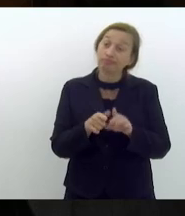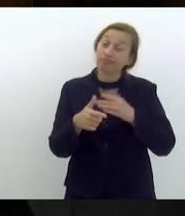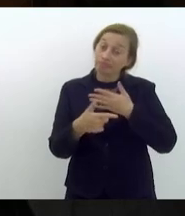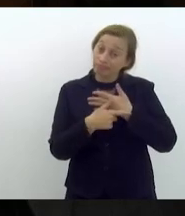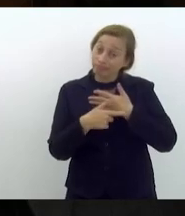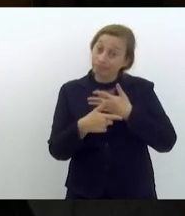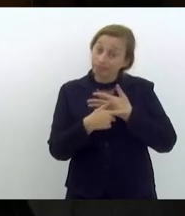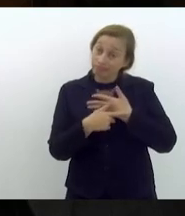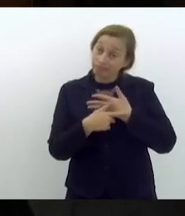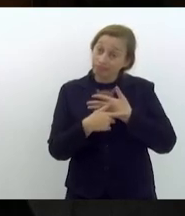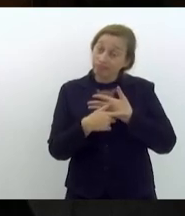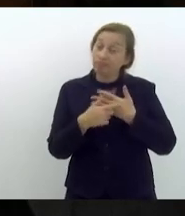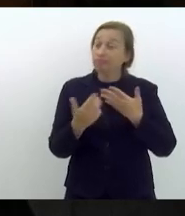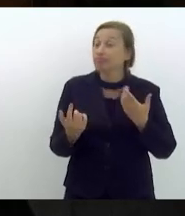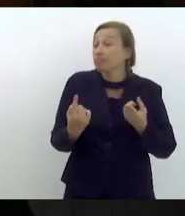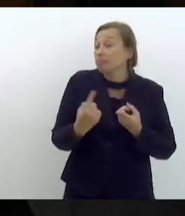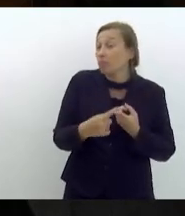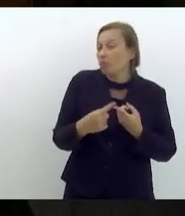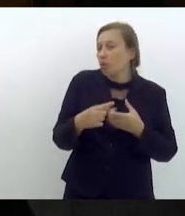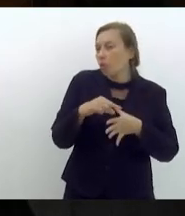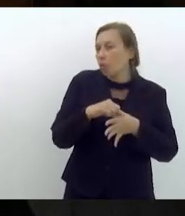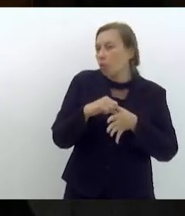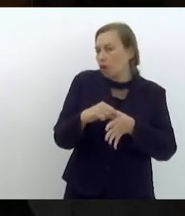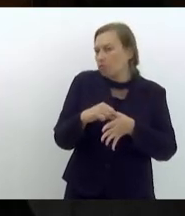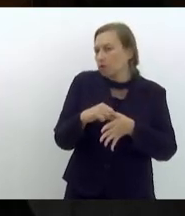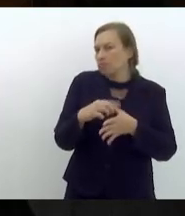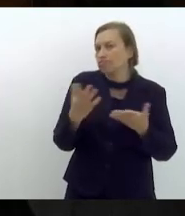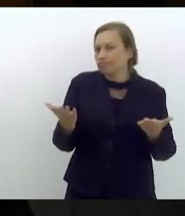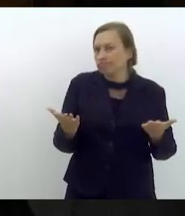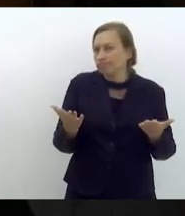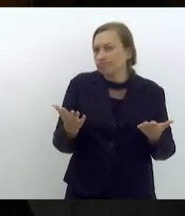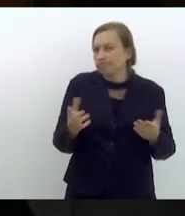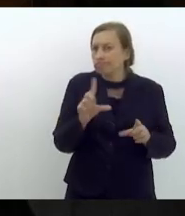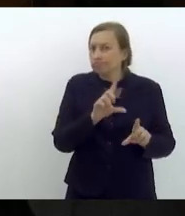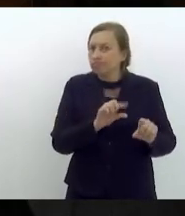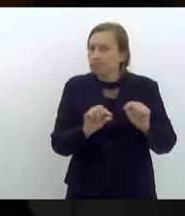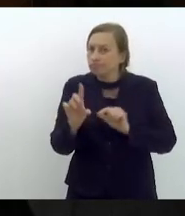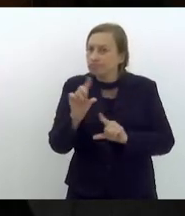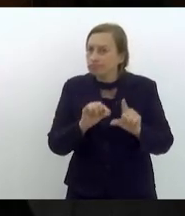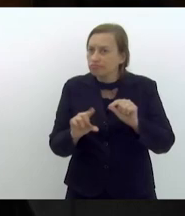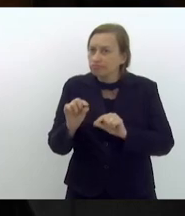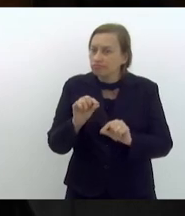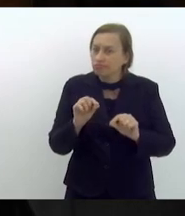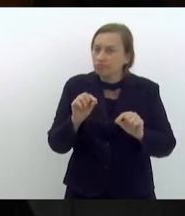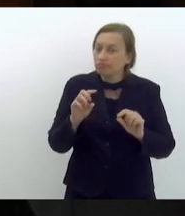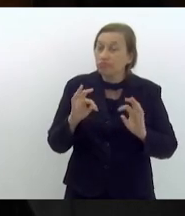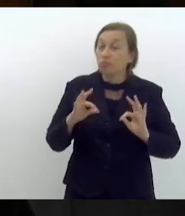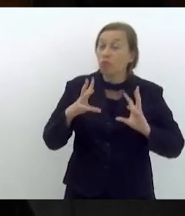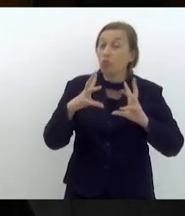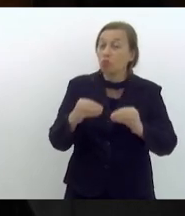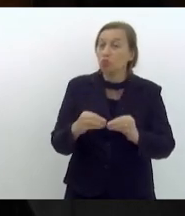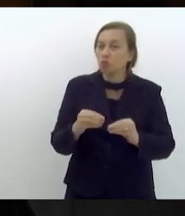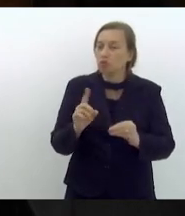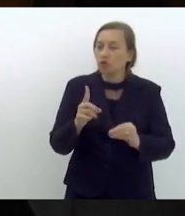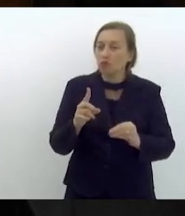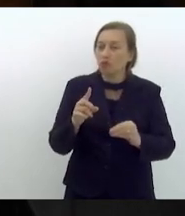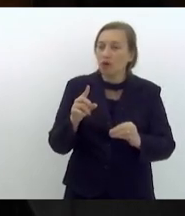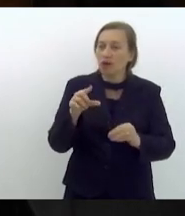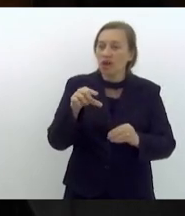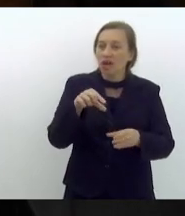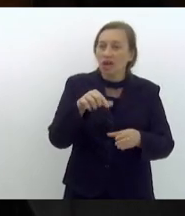papel até porque o líder é escolhido por todos o líder não é